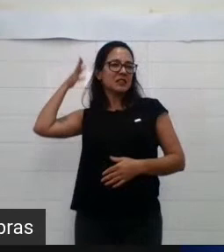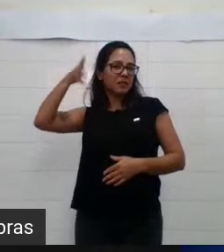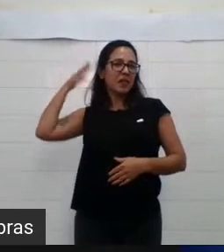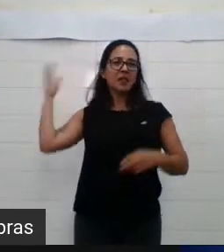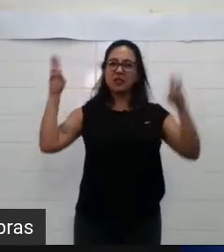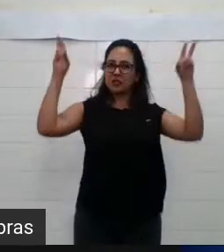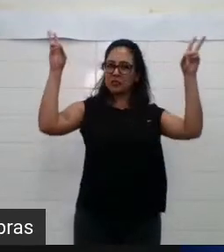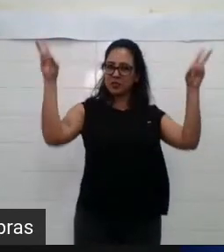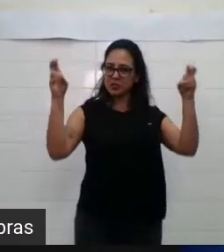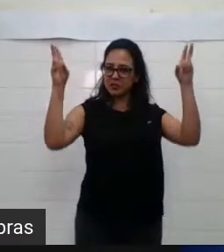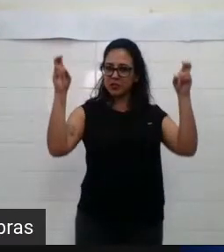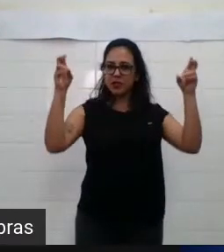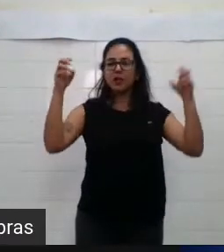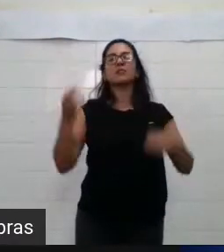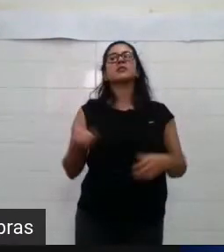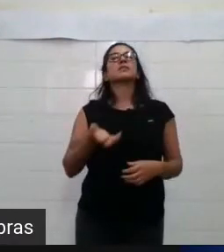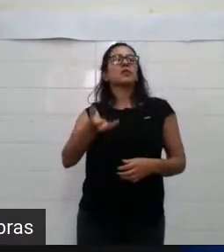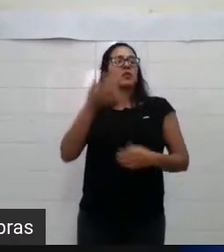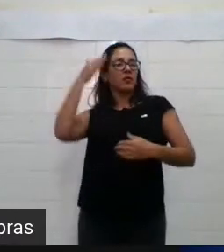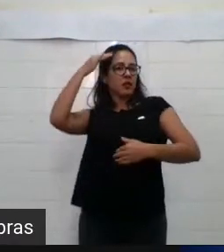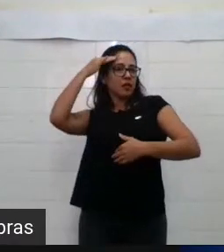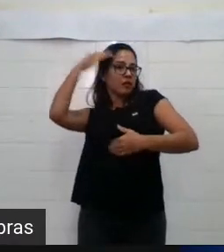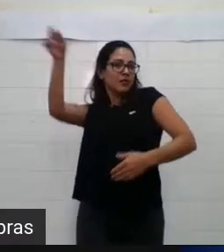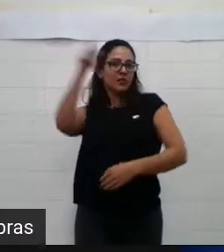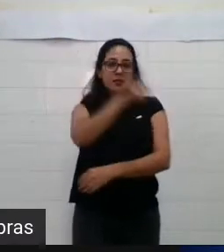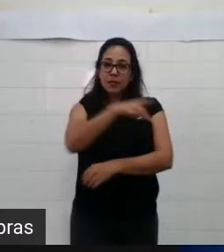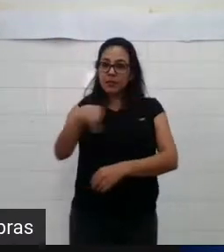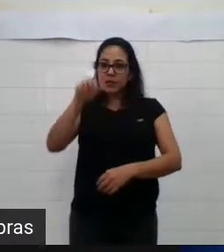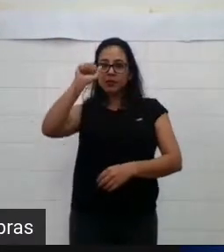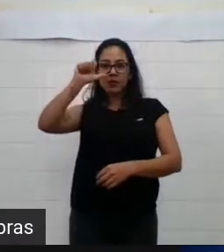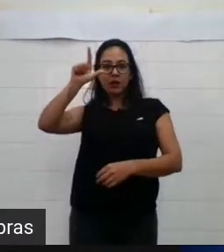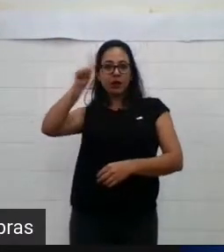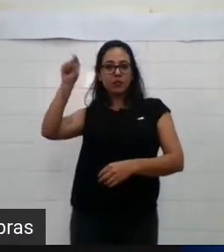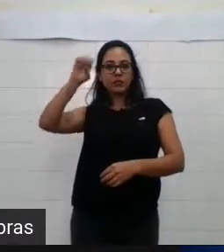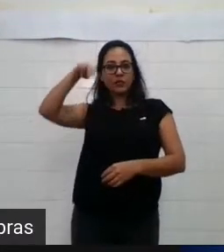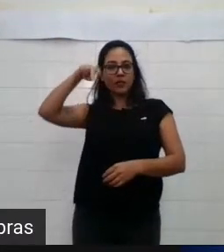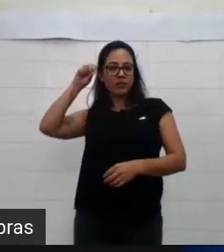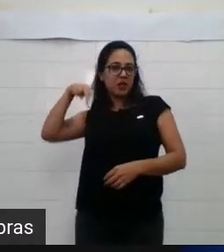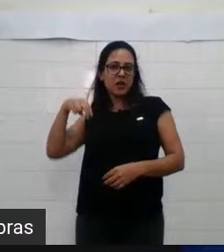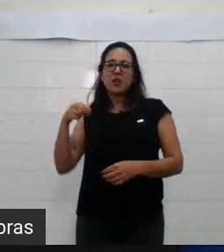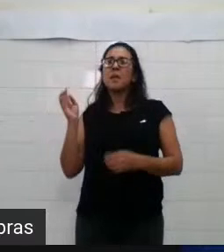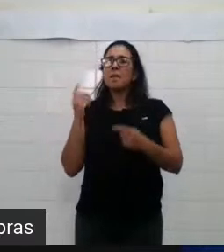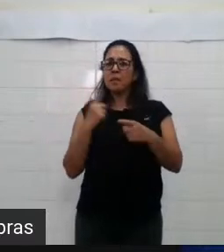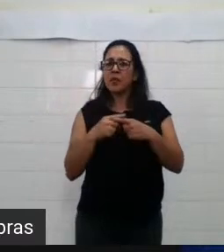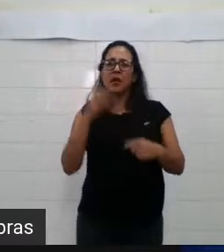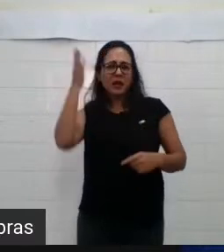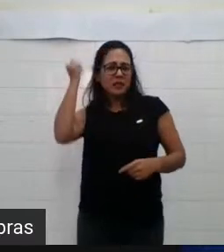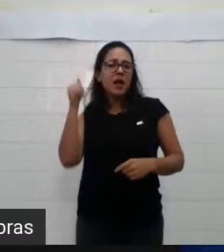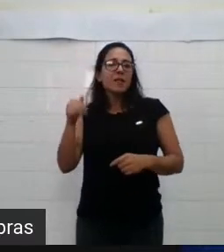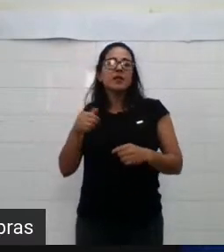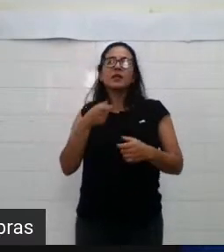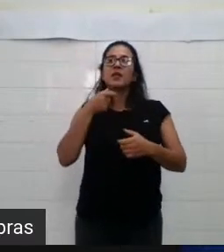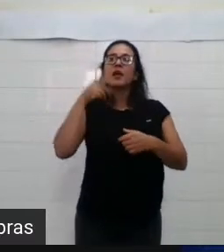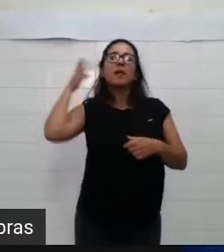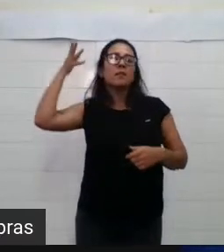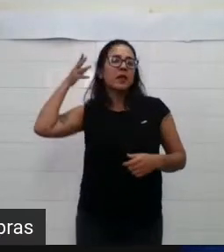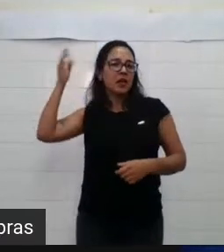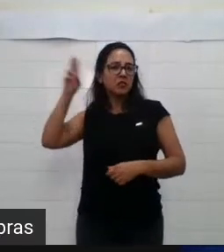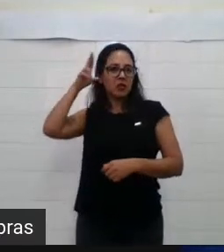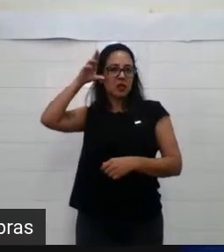temas. Queria agradecer também a professora Alzivane, que disse aqui que é muito interessante essa sua fala sobre a